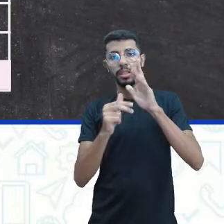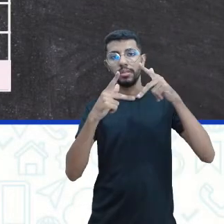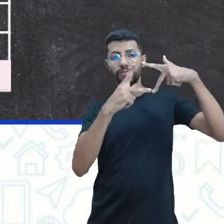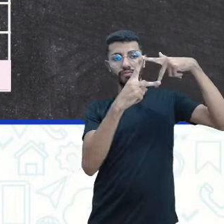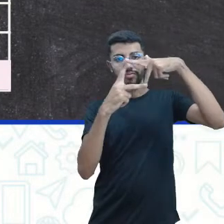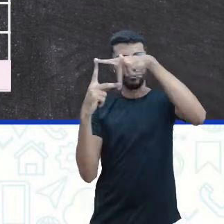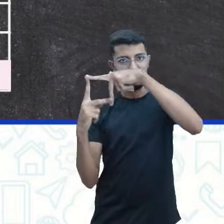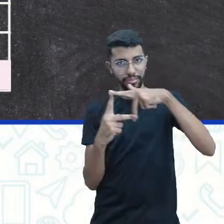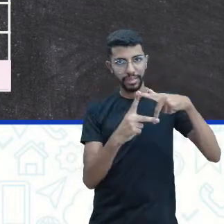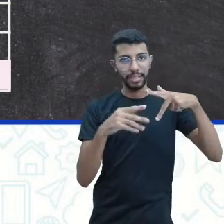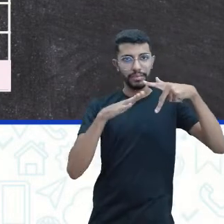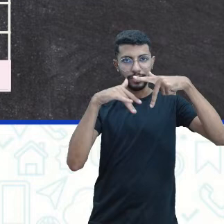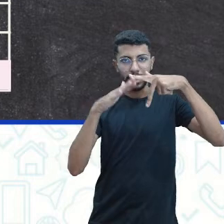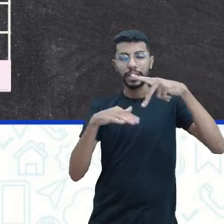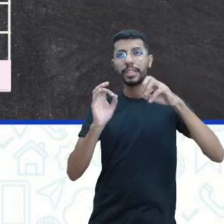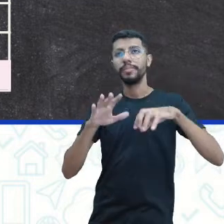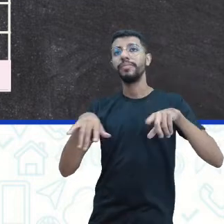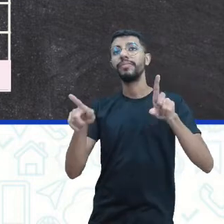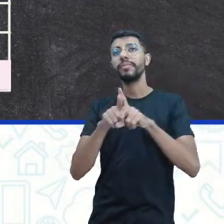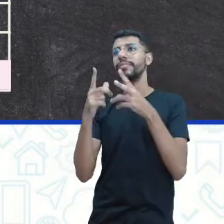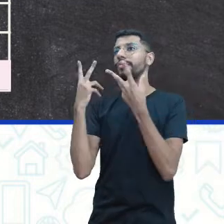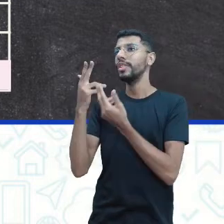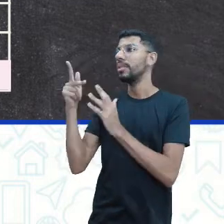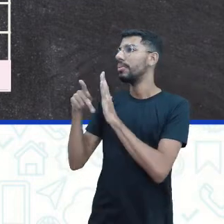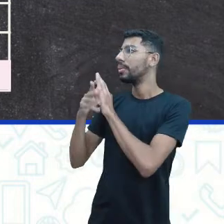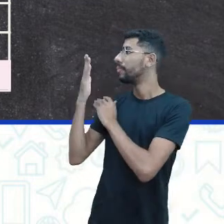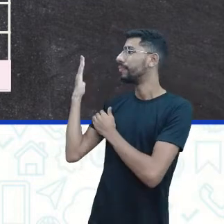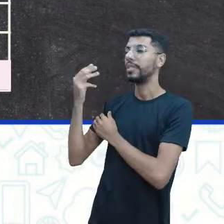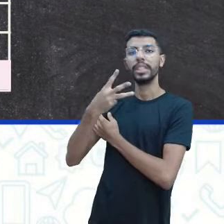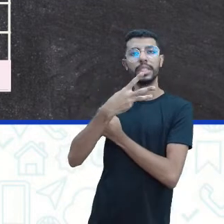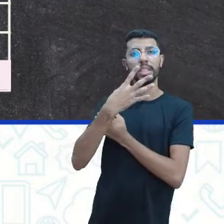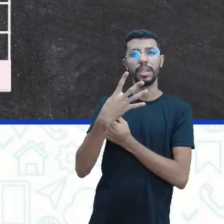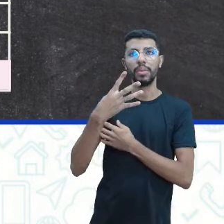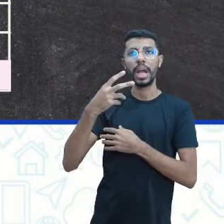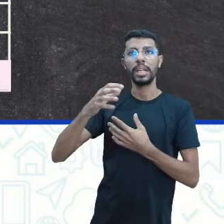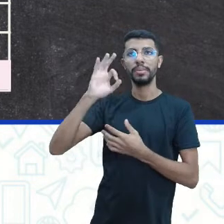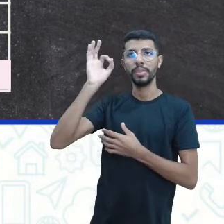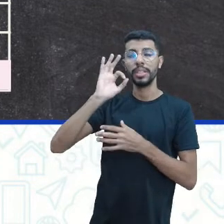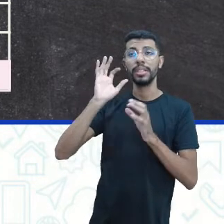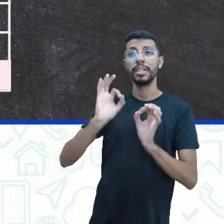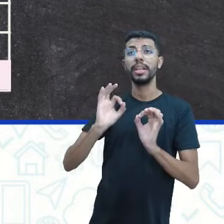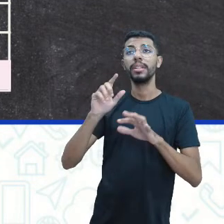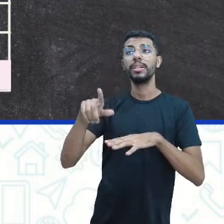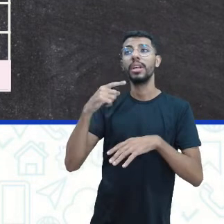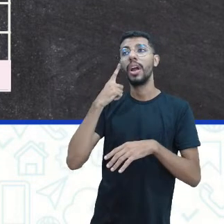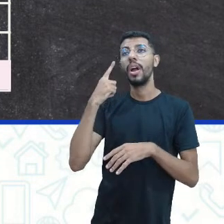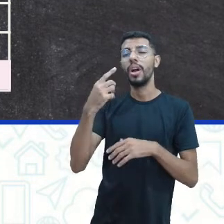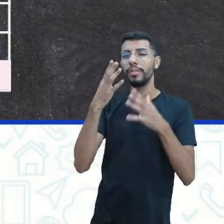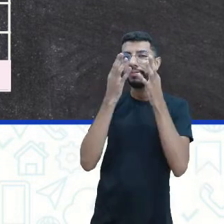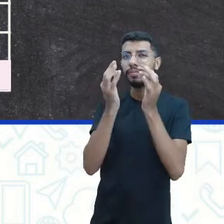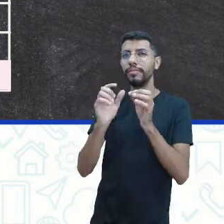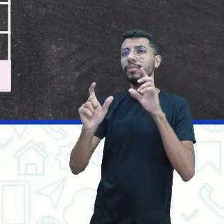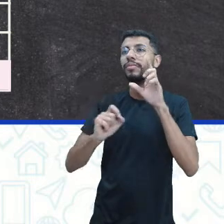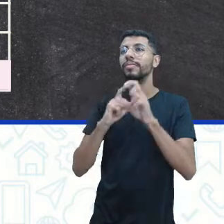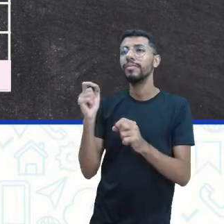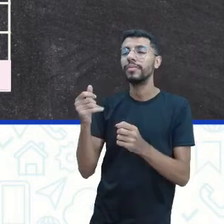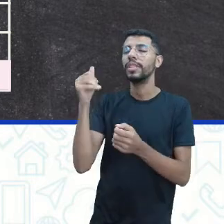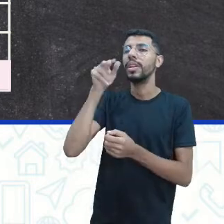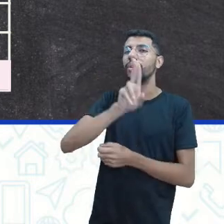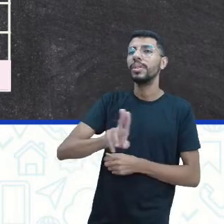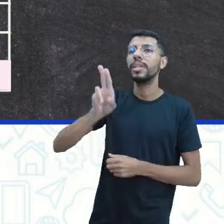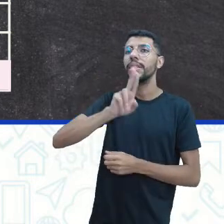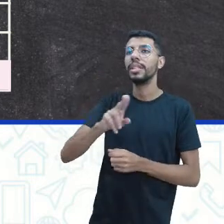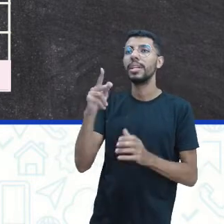Mesma coisa para o 34%. E uma coisa que a gente chamou a atenção dessa confecção da fração inicial, né, é utilizando